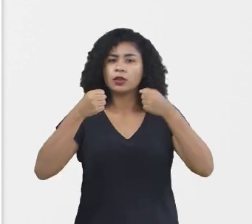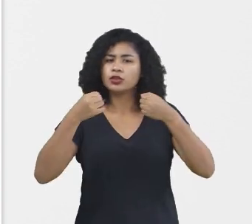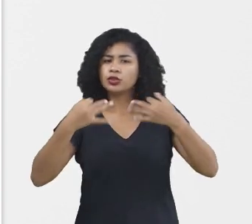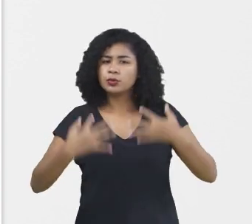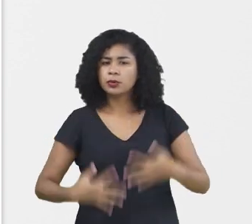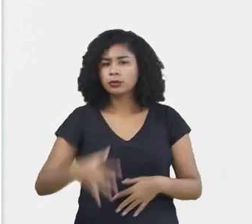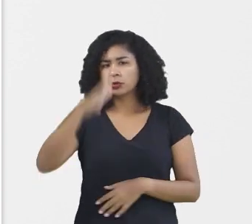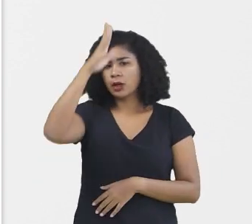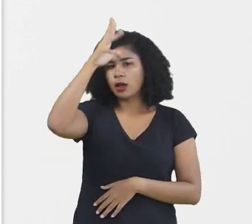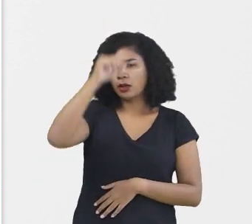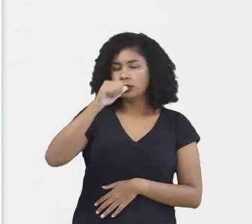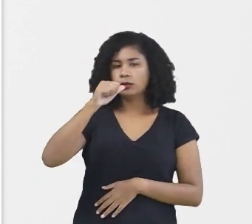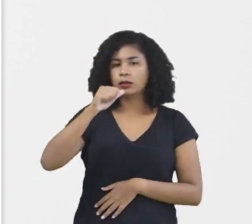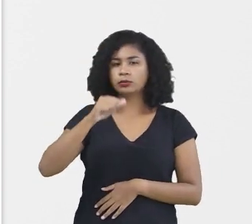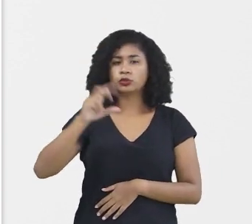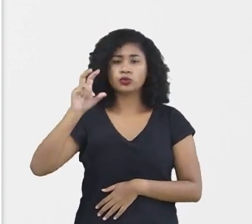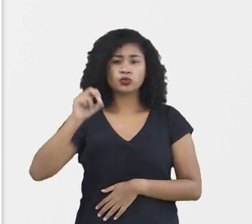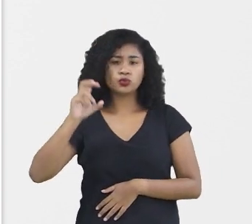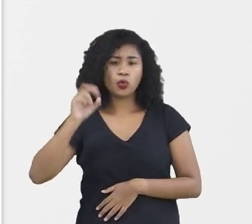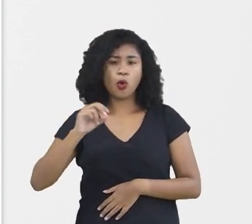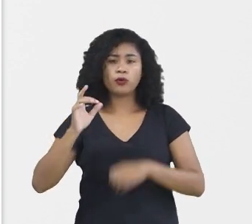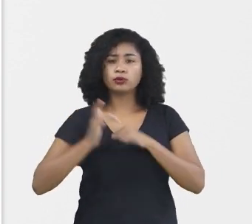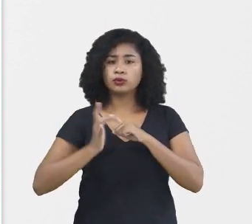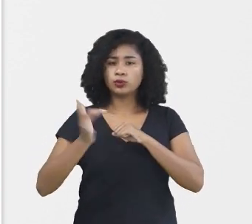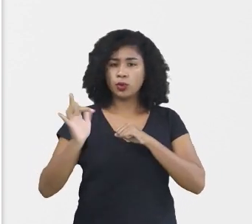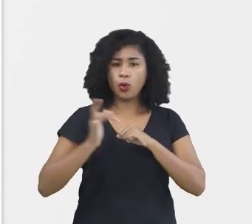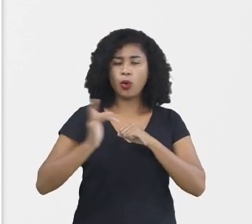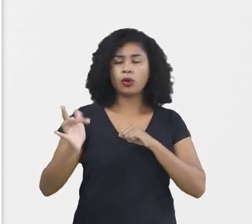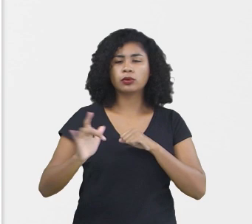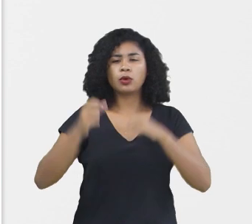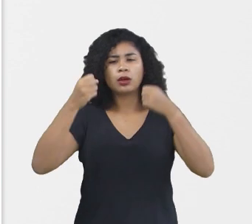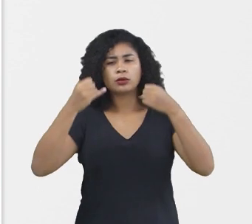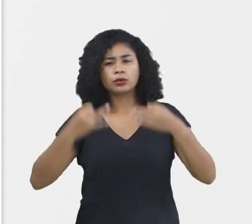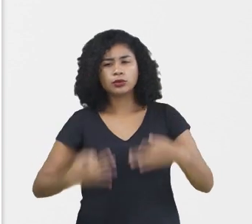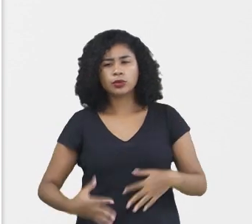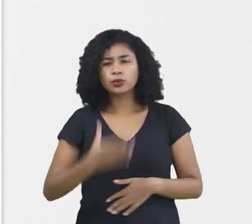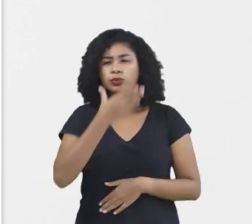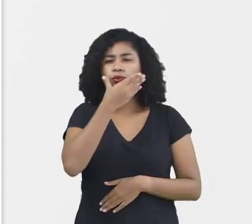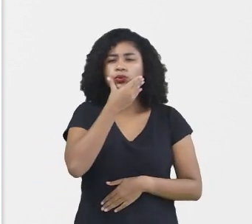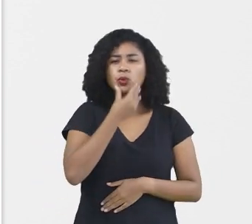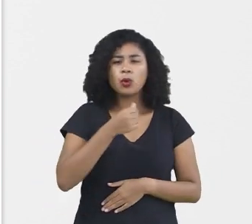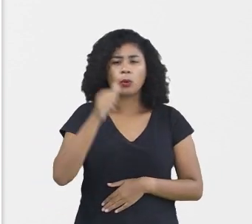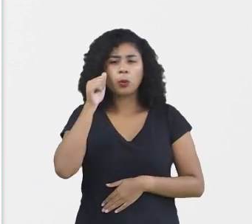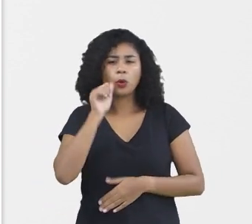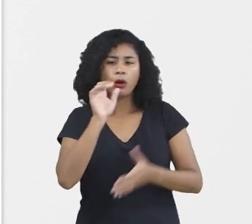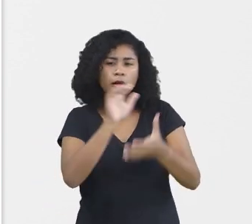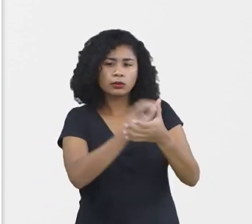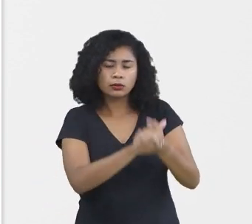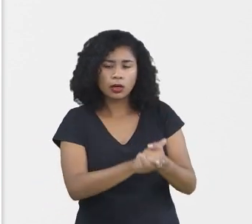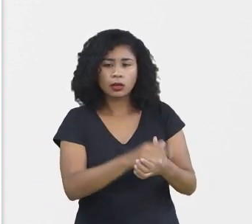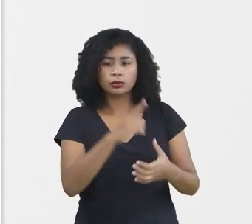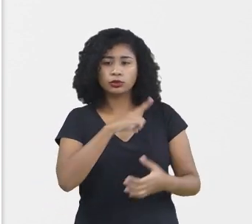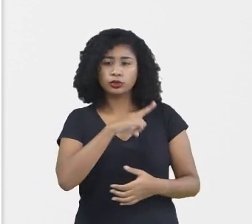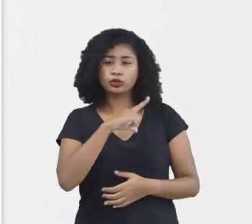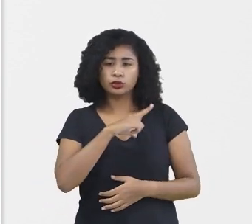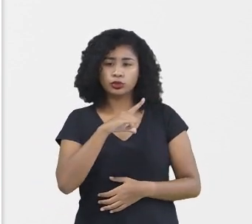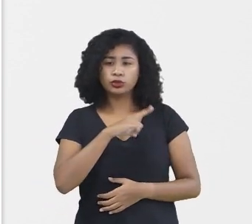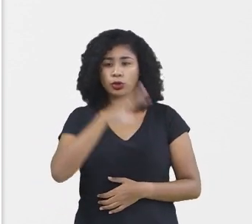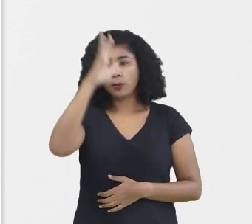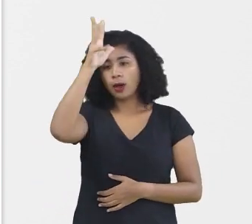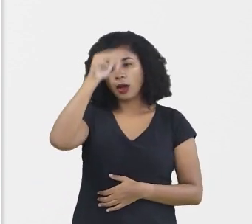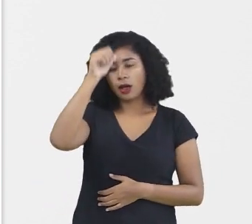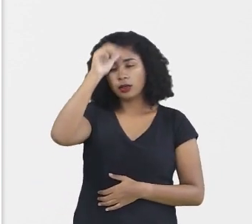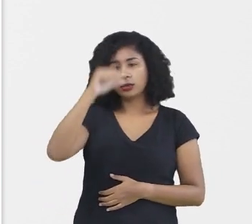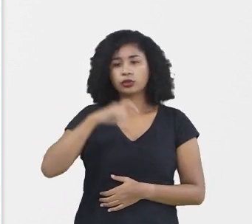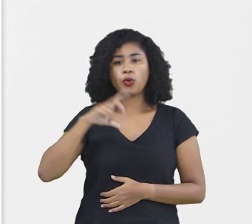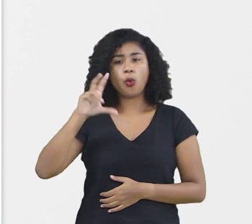sobre a história desse camponês, né, e sua esposa, que tinha essa galinha que colocava ovos de ouro. Aí